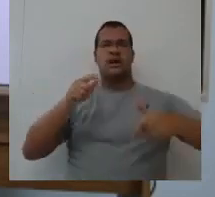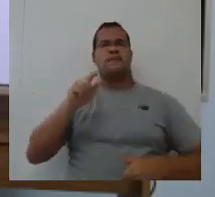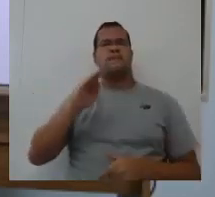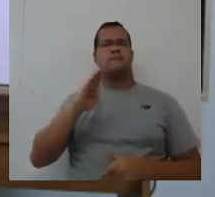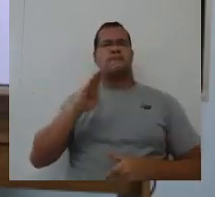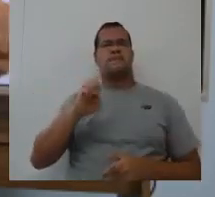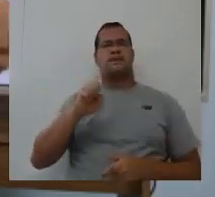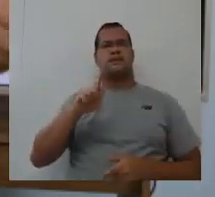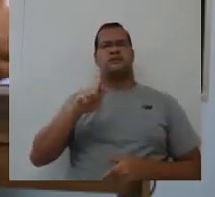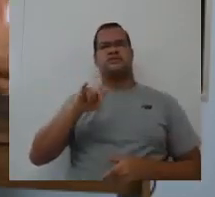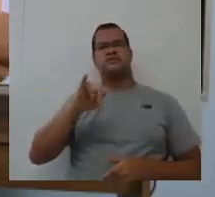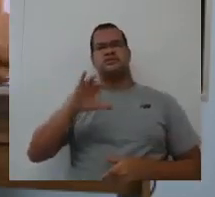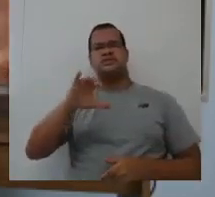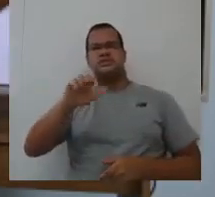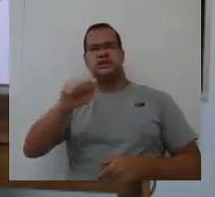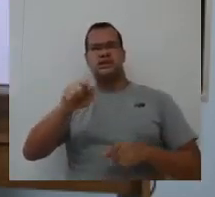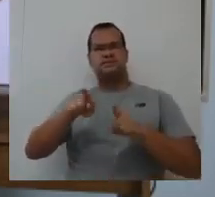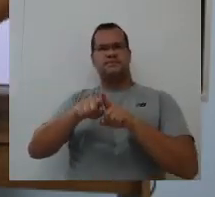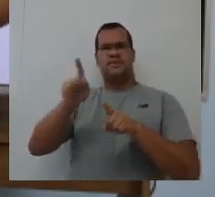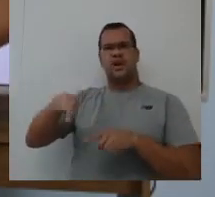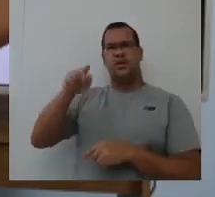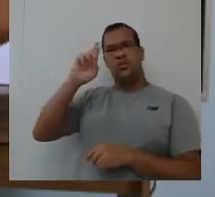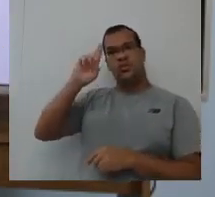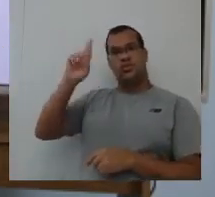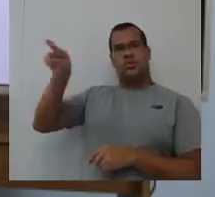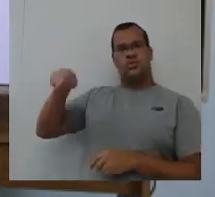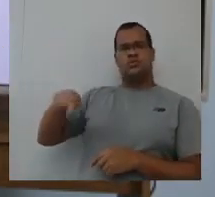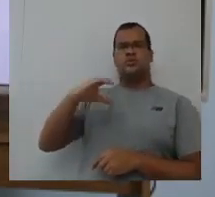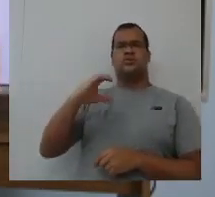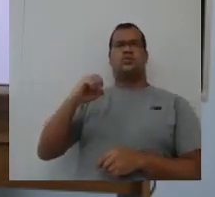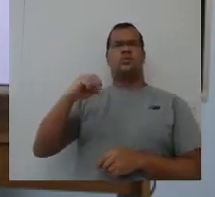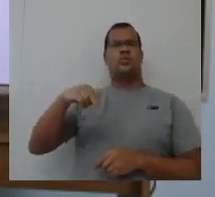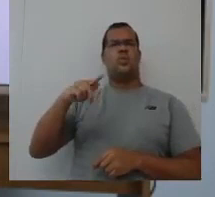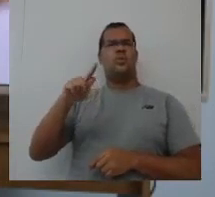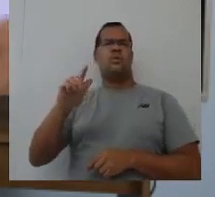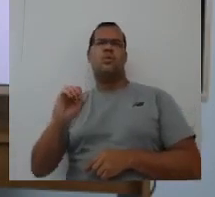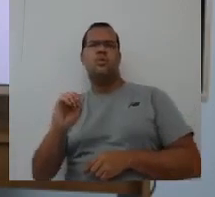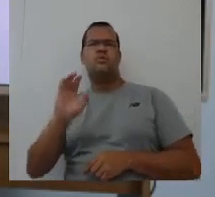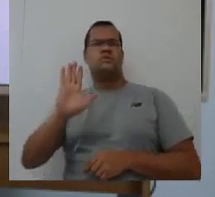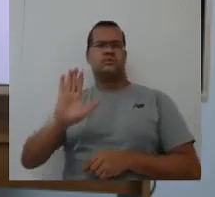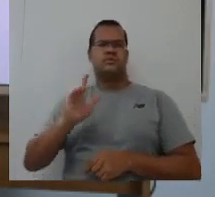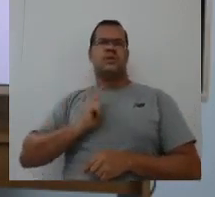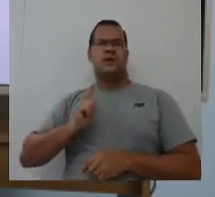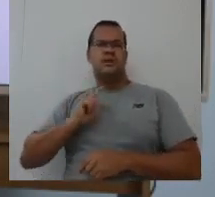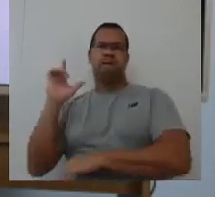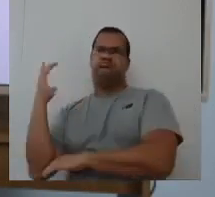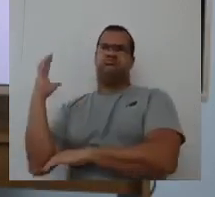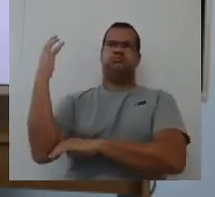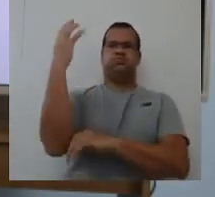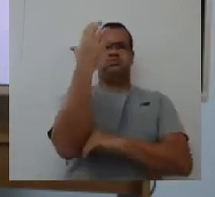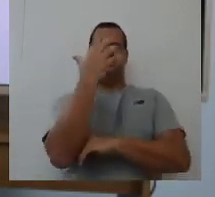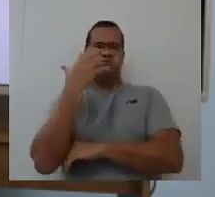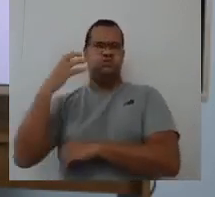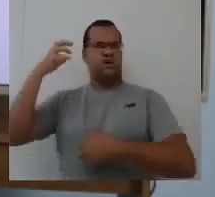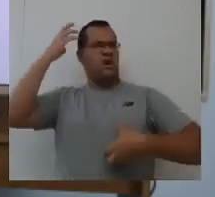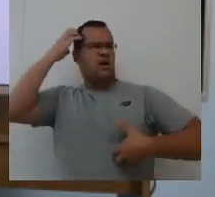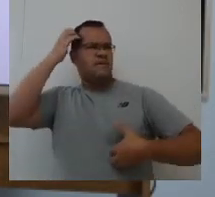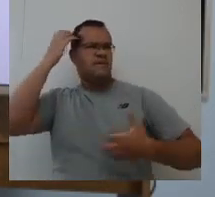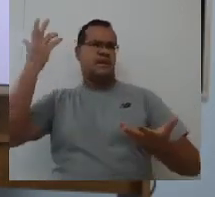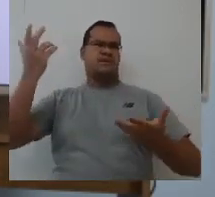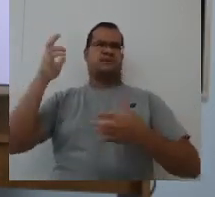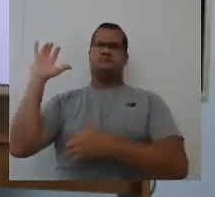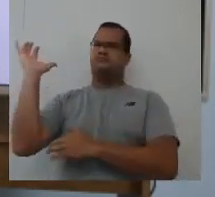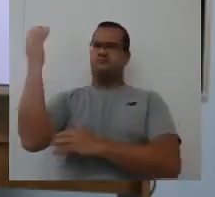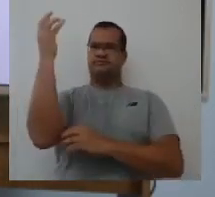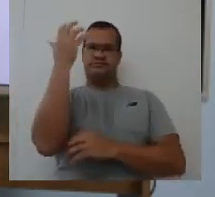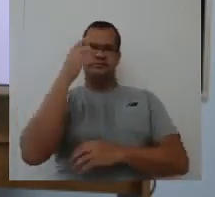se declarou dono do Congo. O Congo é uma grande região ali na África Central, uma região de florestas, onde tem os gorilas, onde tem os chimpanzés.